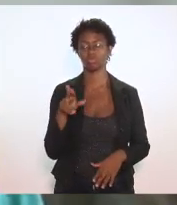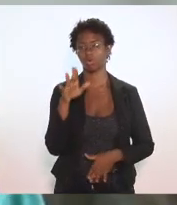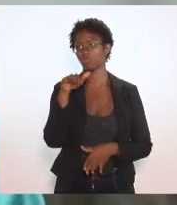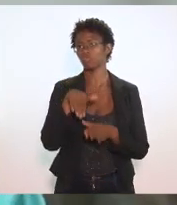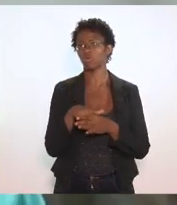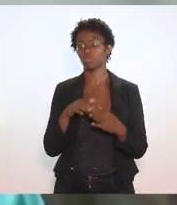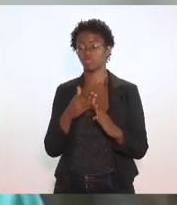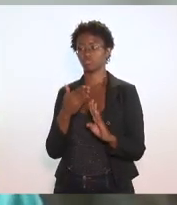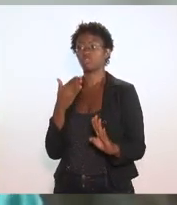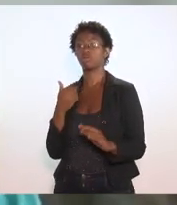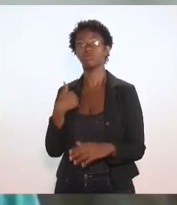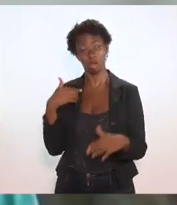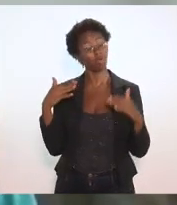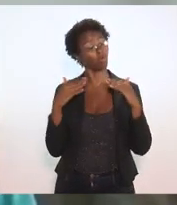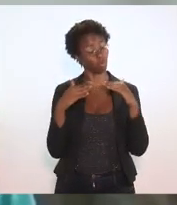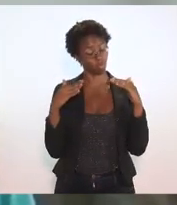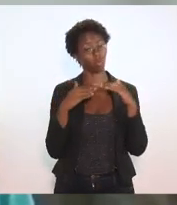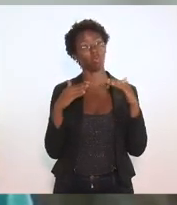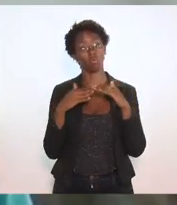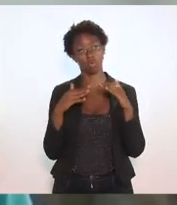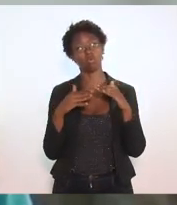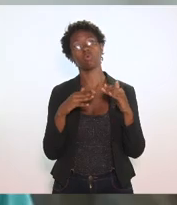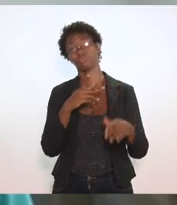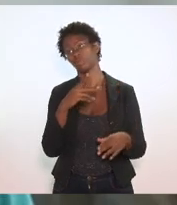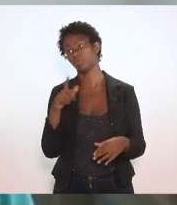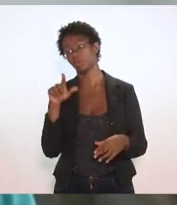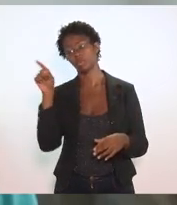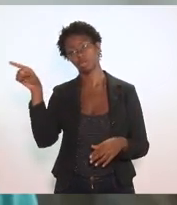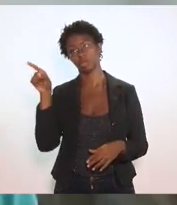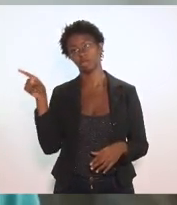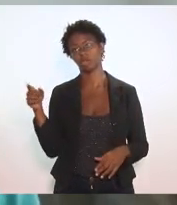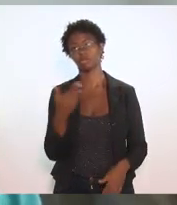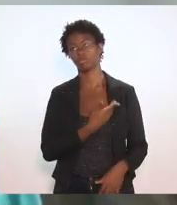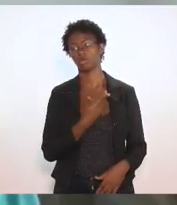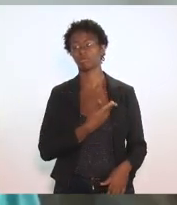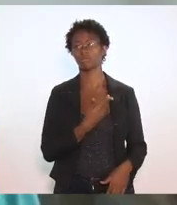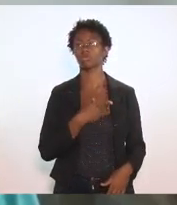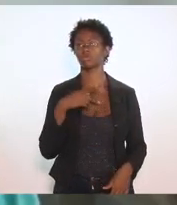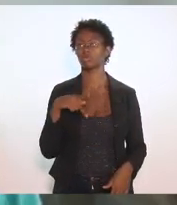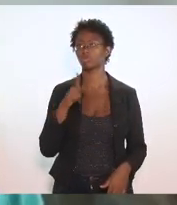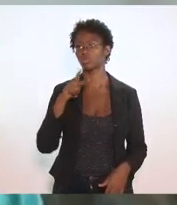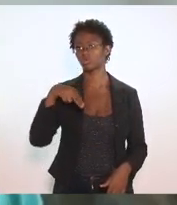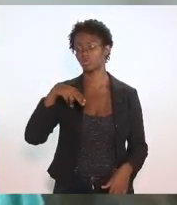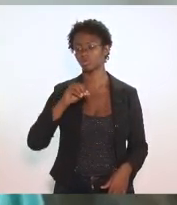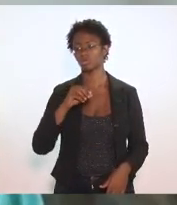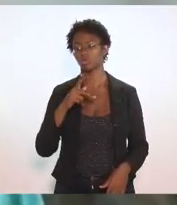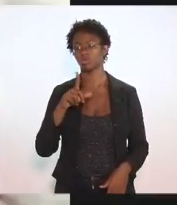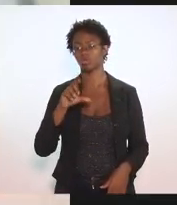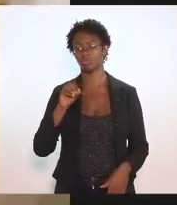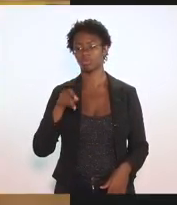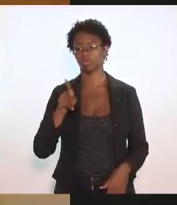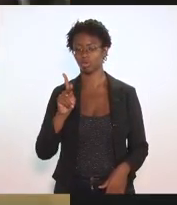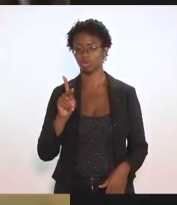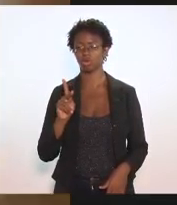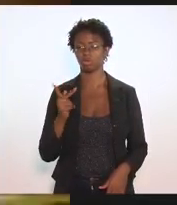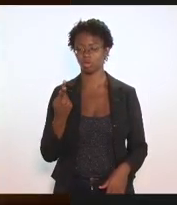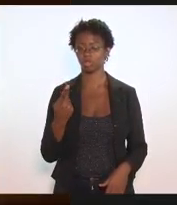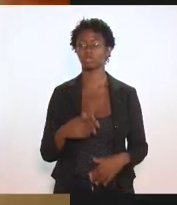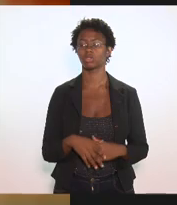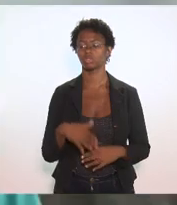mas favorável ao projeto do deputado Knoploch, porque reconheço... E ficará muito